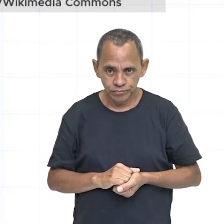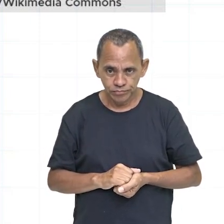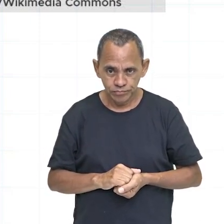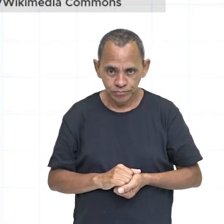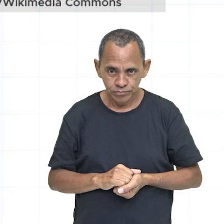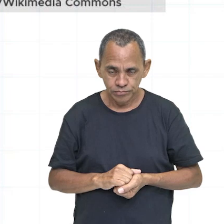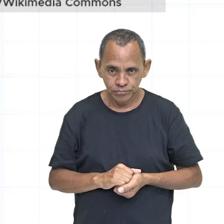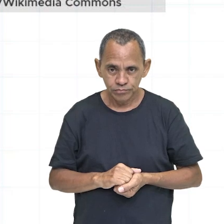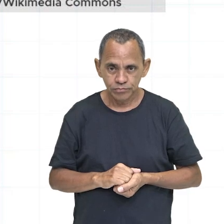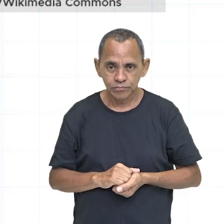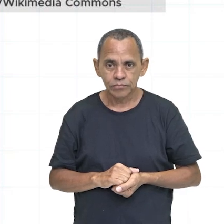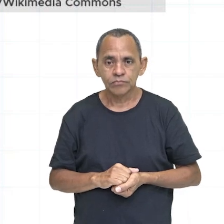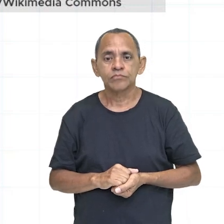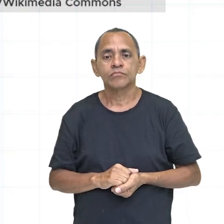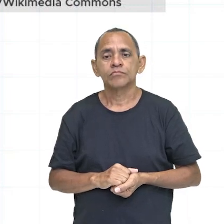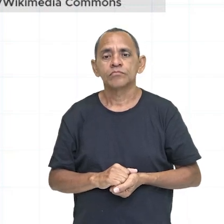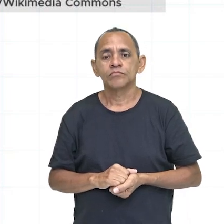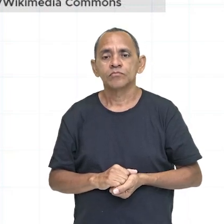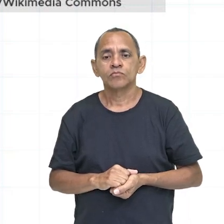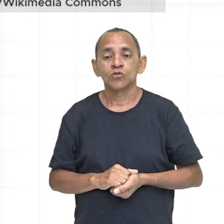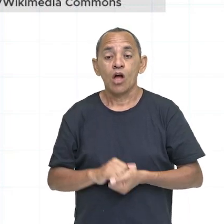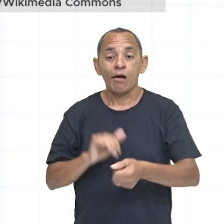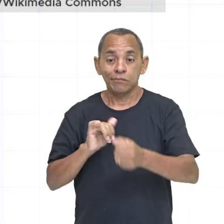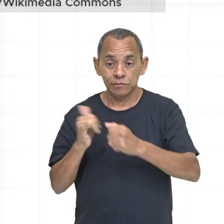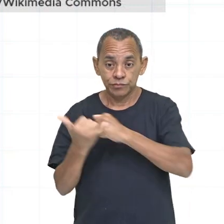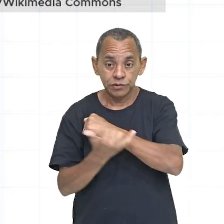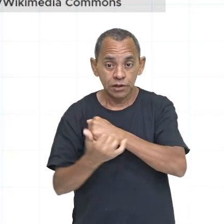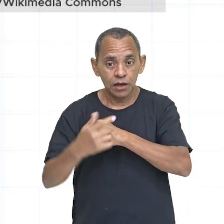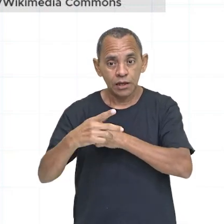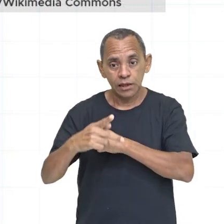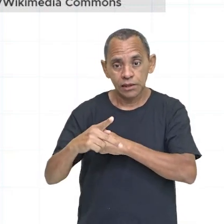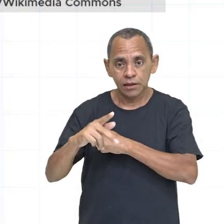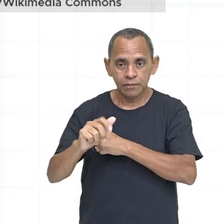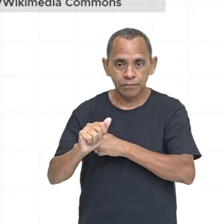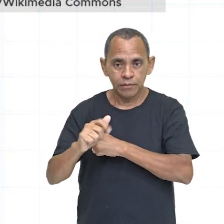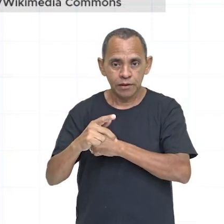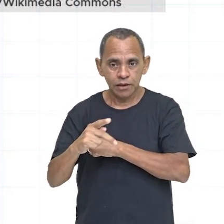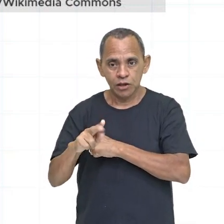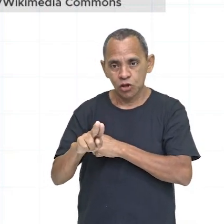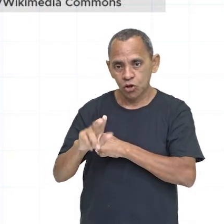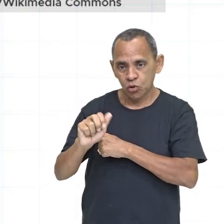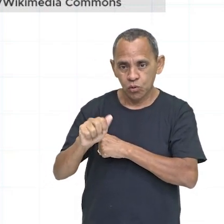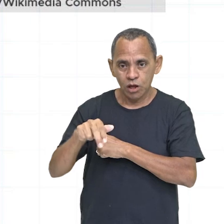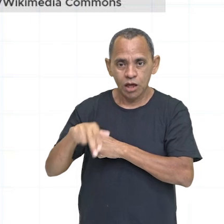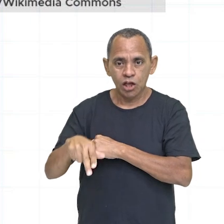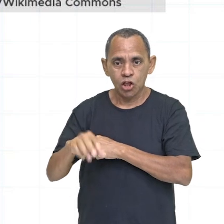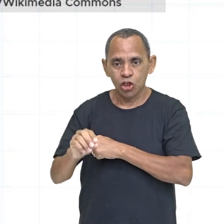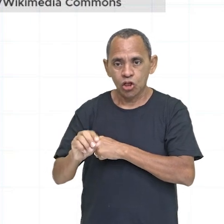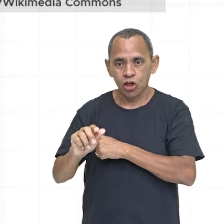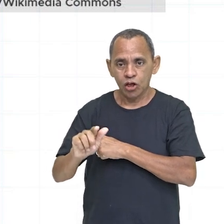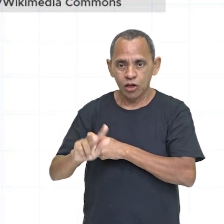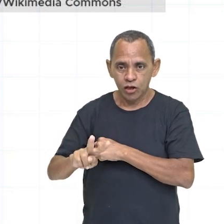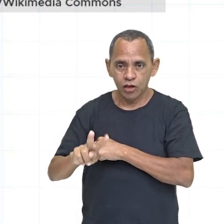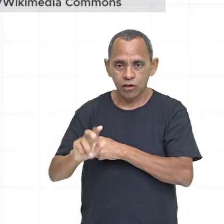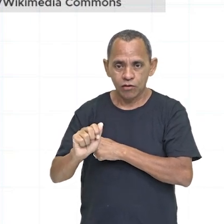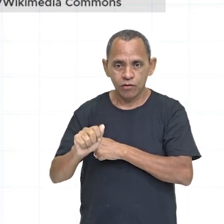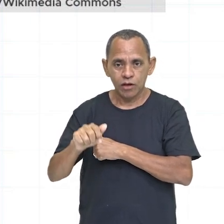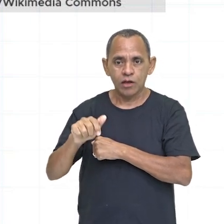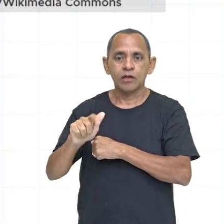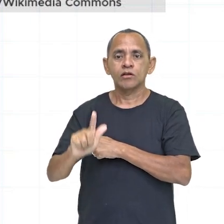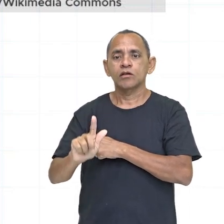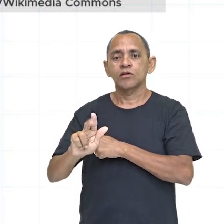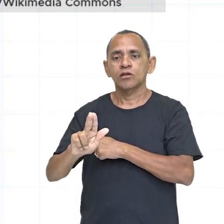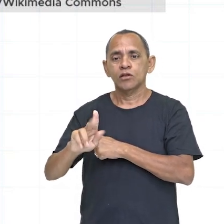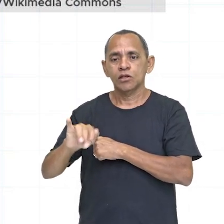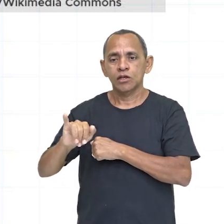New Guinea, and the Solomon Islands, were colonized during the 19th century.